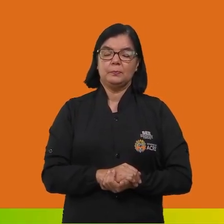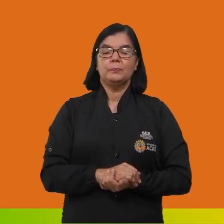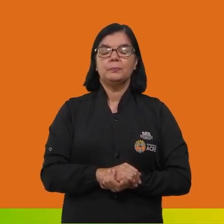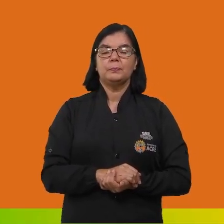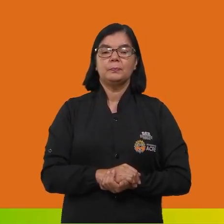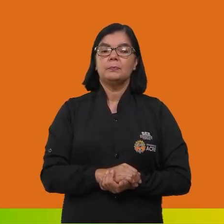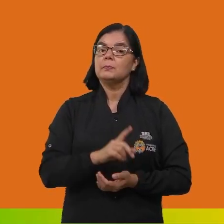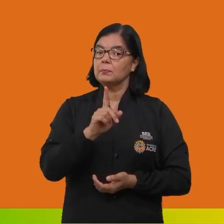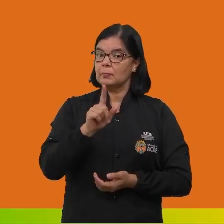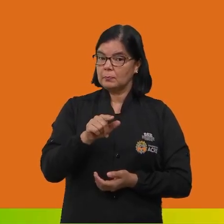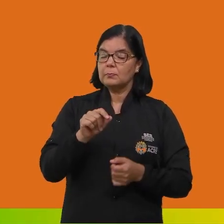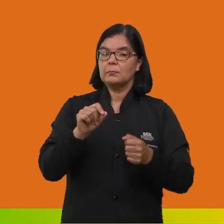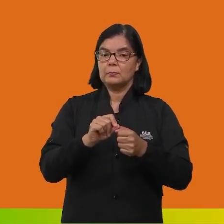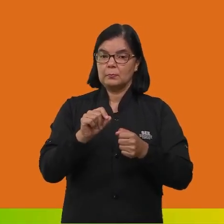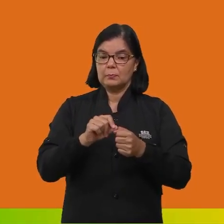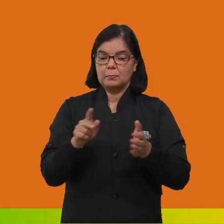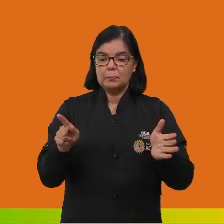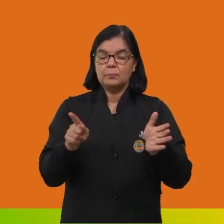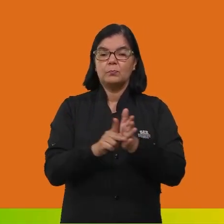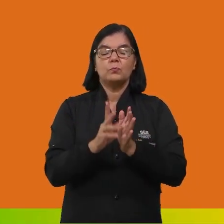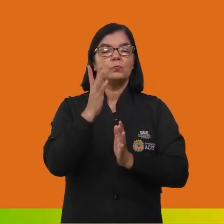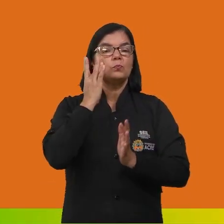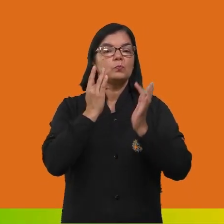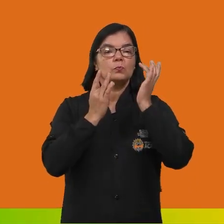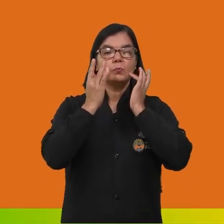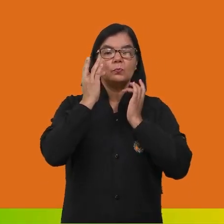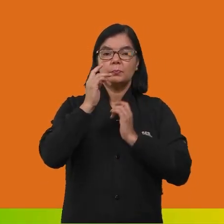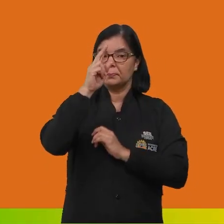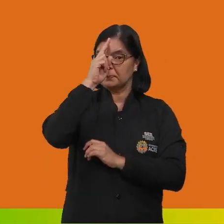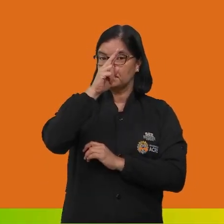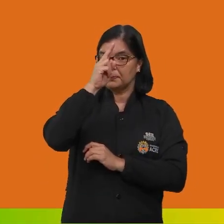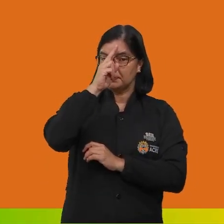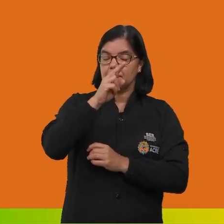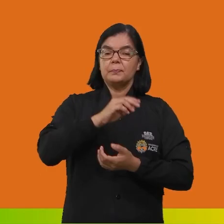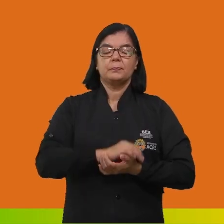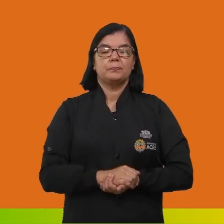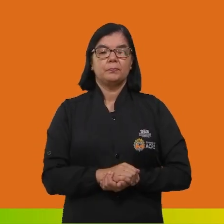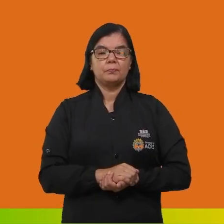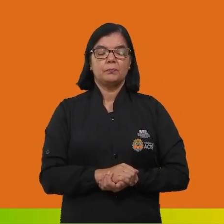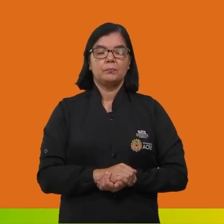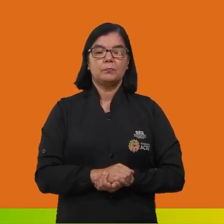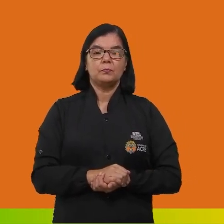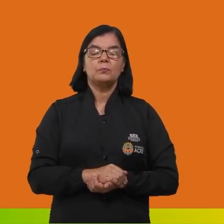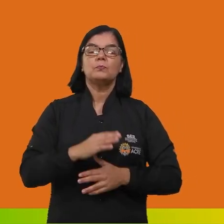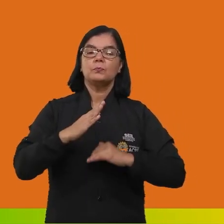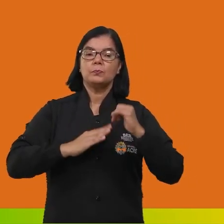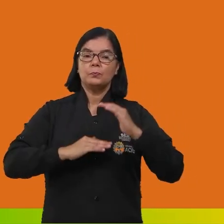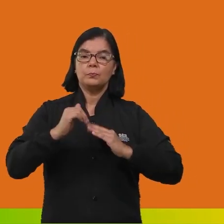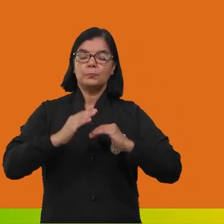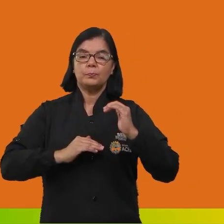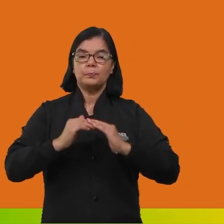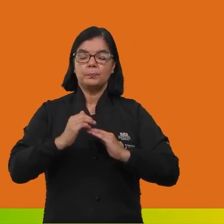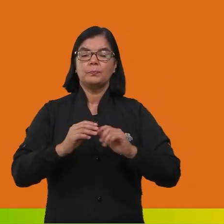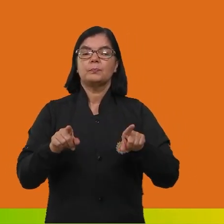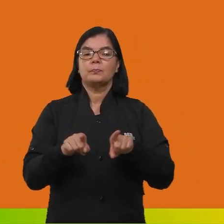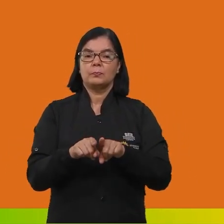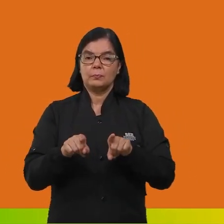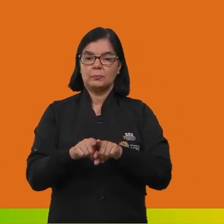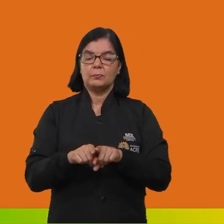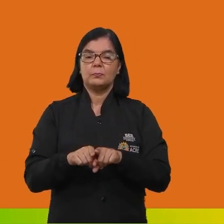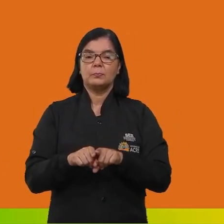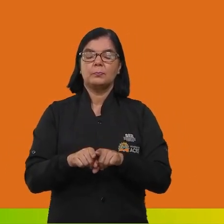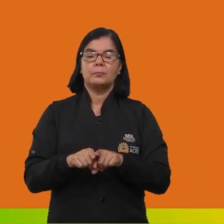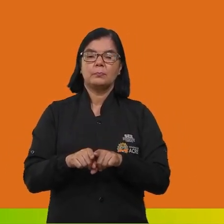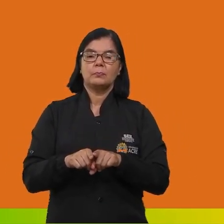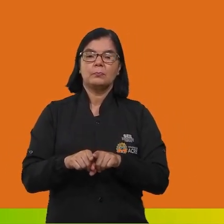teatro. Ela é feita para o teatro, para contar uma história. E o profissional que trabalha nessa